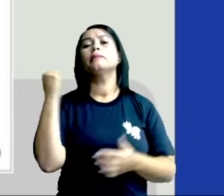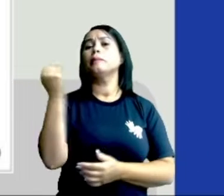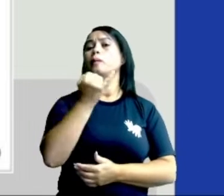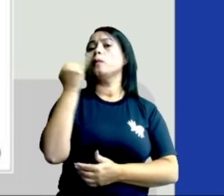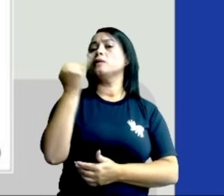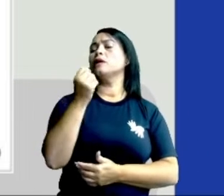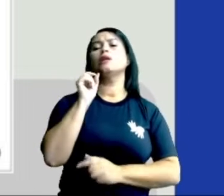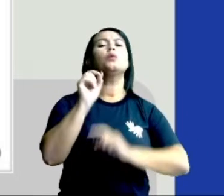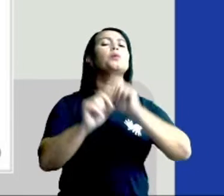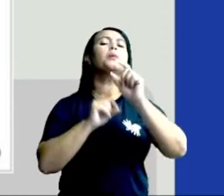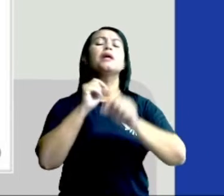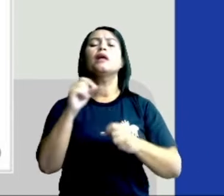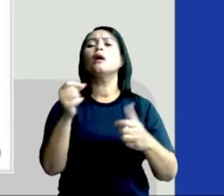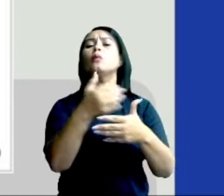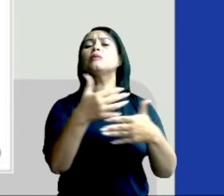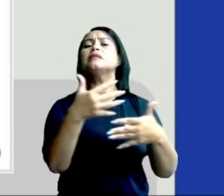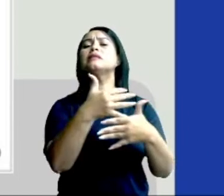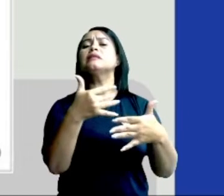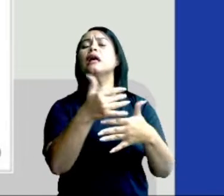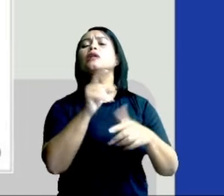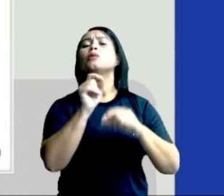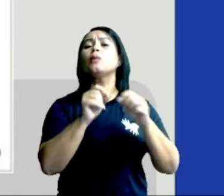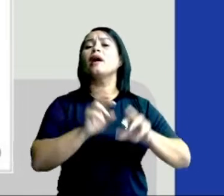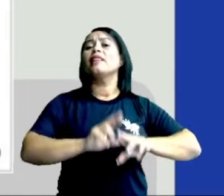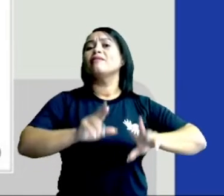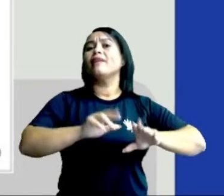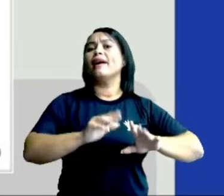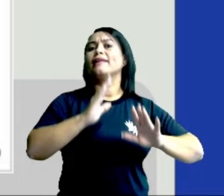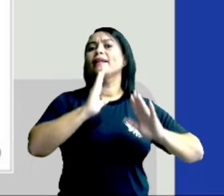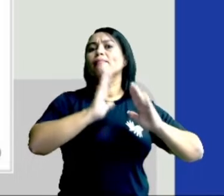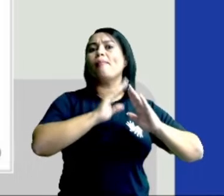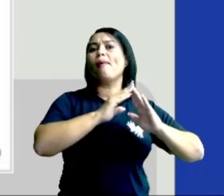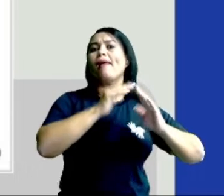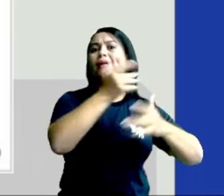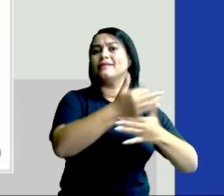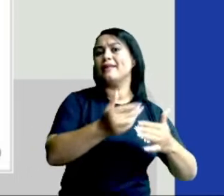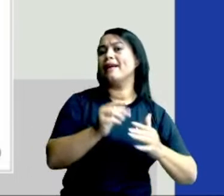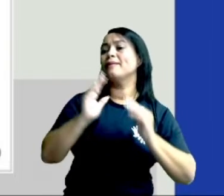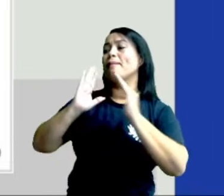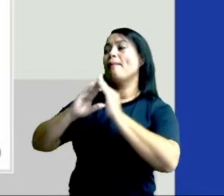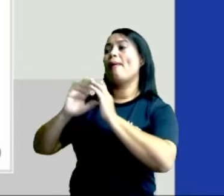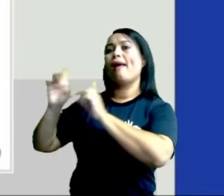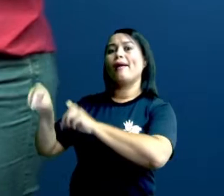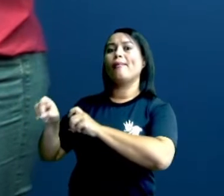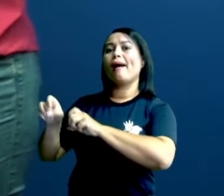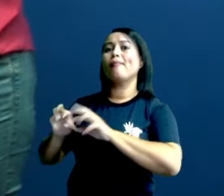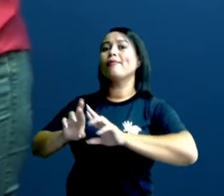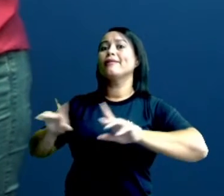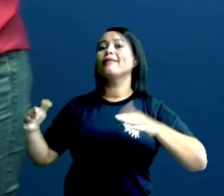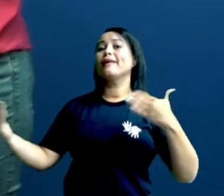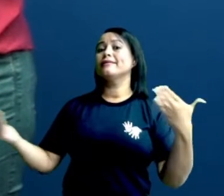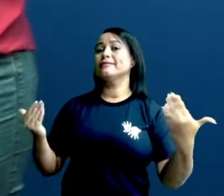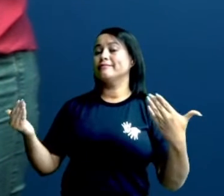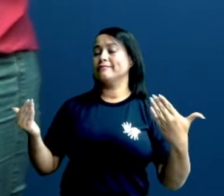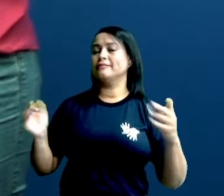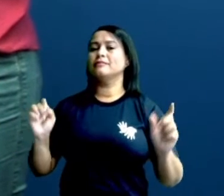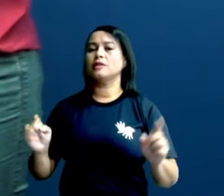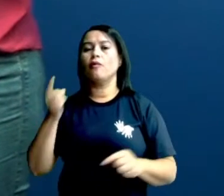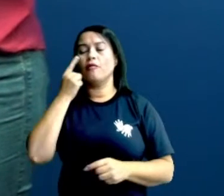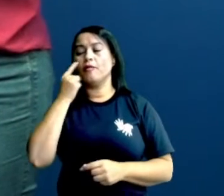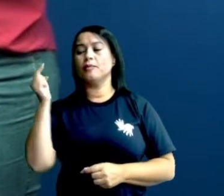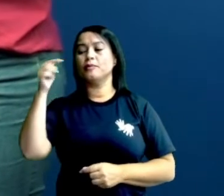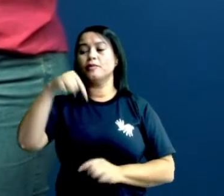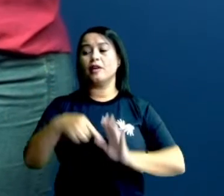importantes? O que é uma cidade? Qual é a diferença de morar na cidade e morar no campo? E aí a gente